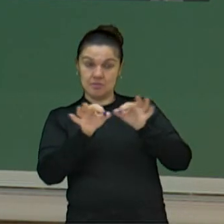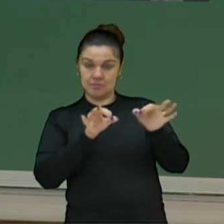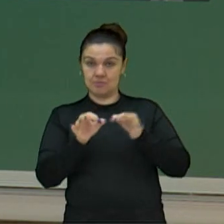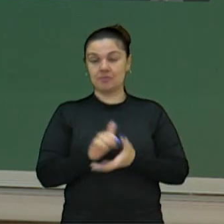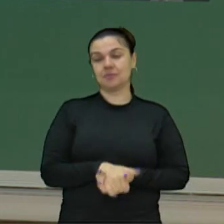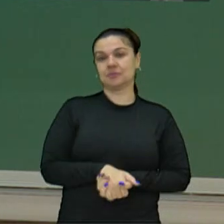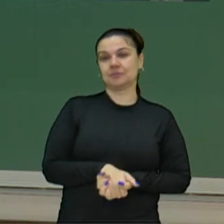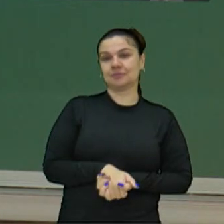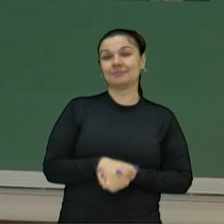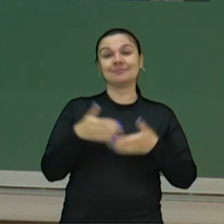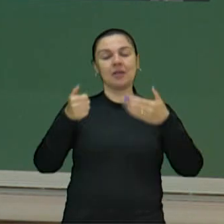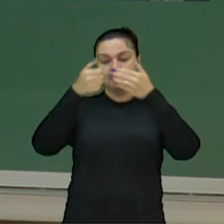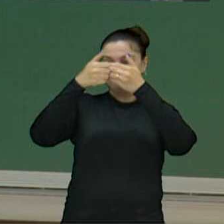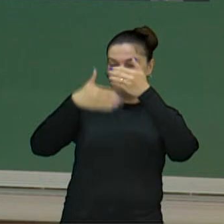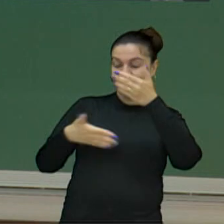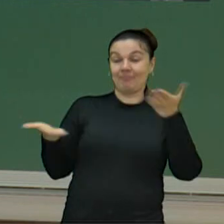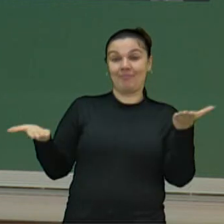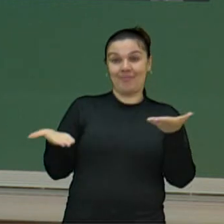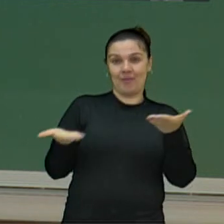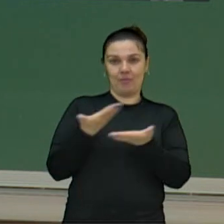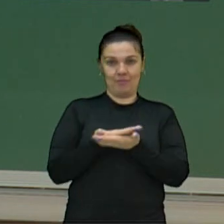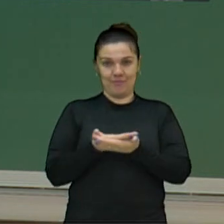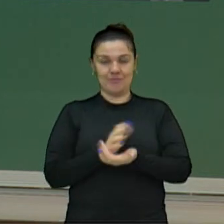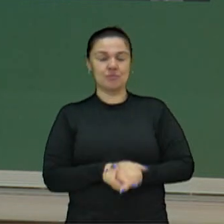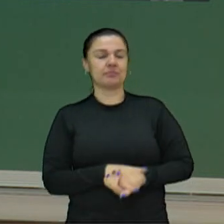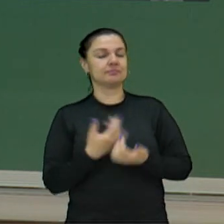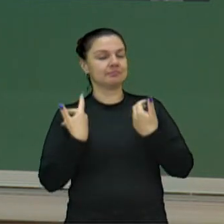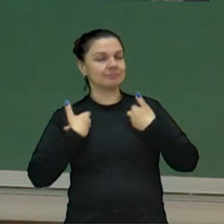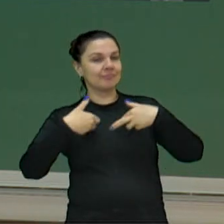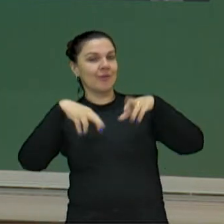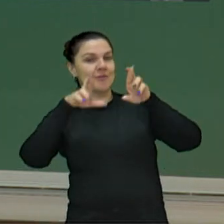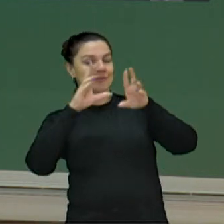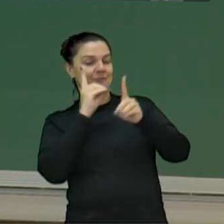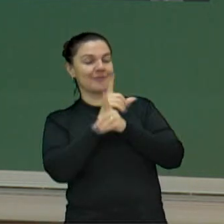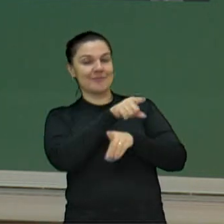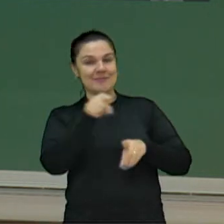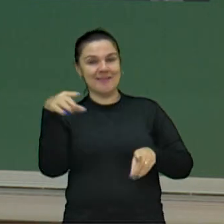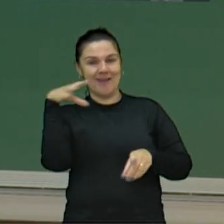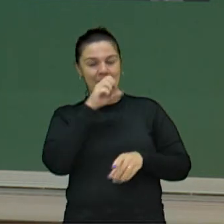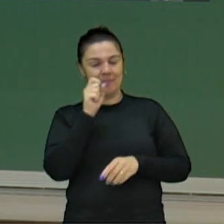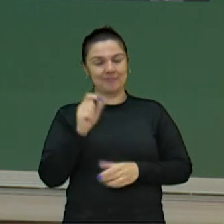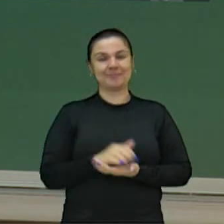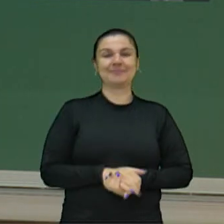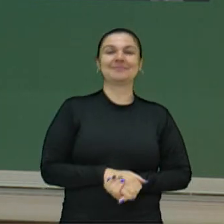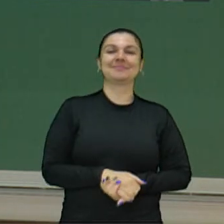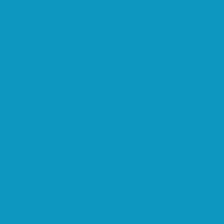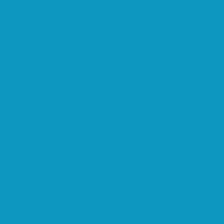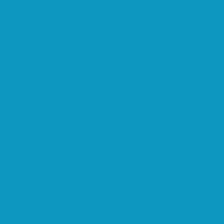E esta foi a aula de hoje. Espero revê-los em breve. Até logo!